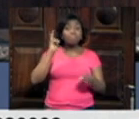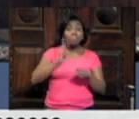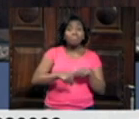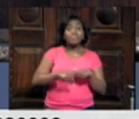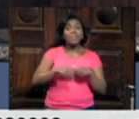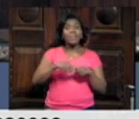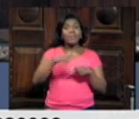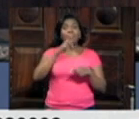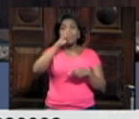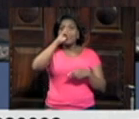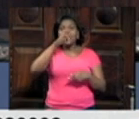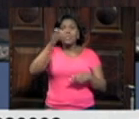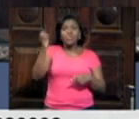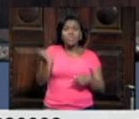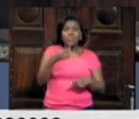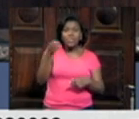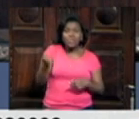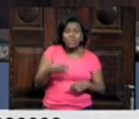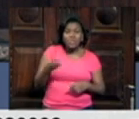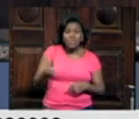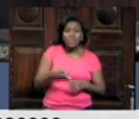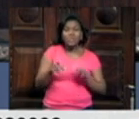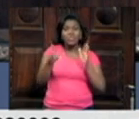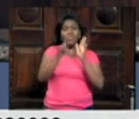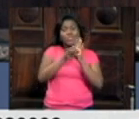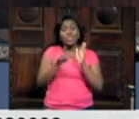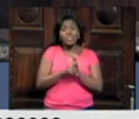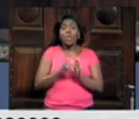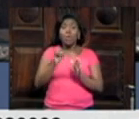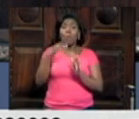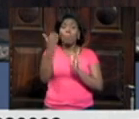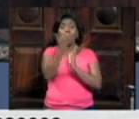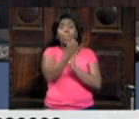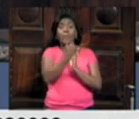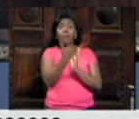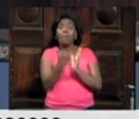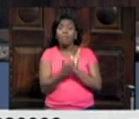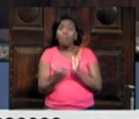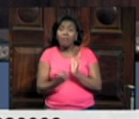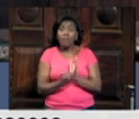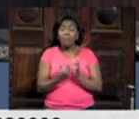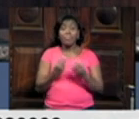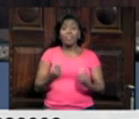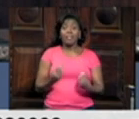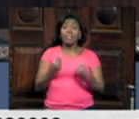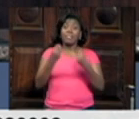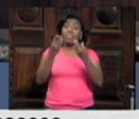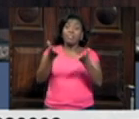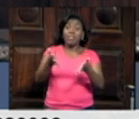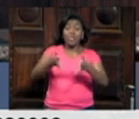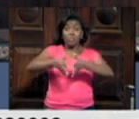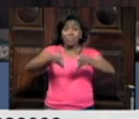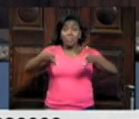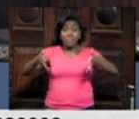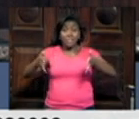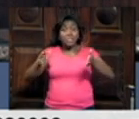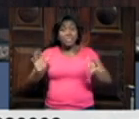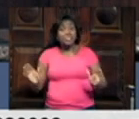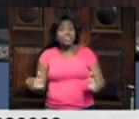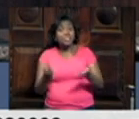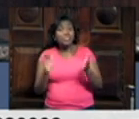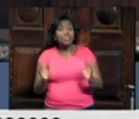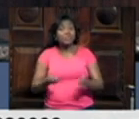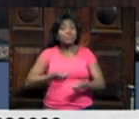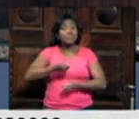de novas leis ou criação de programas que concedam ou ampliem o incentivo ou benefício